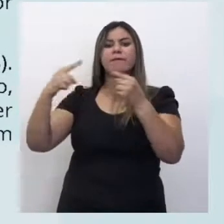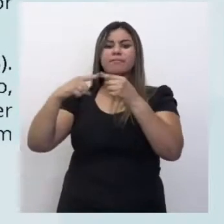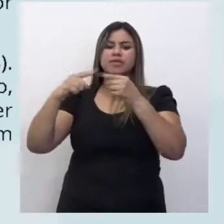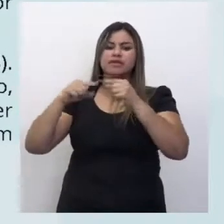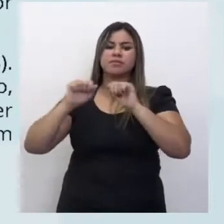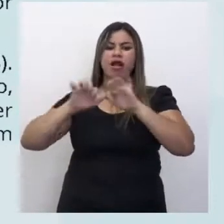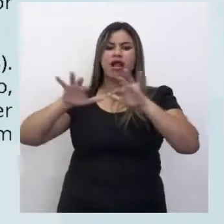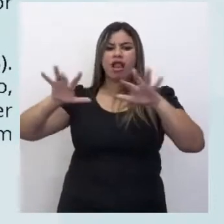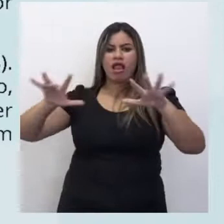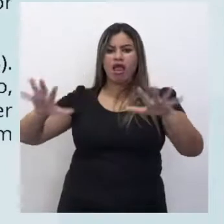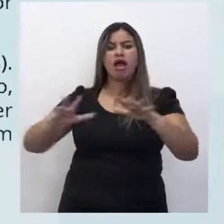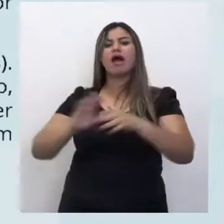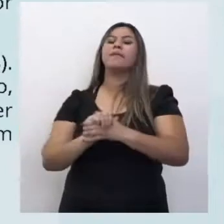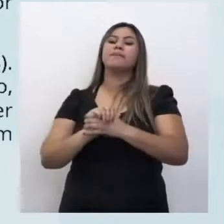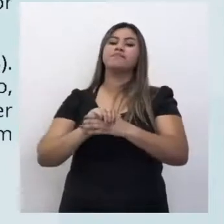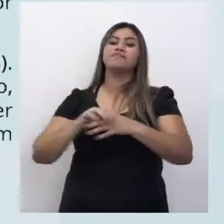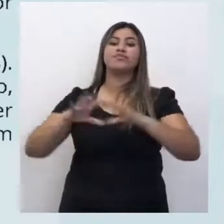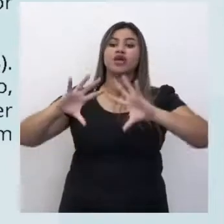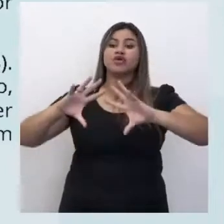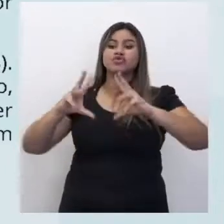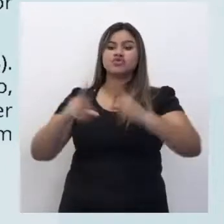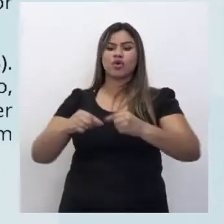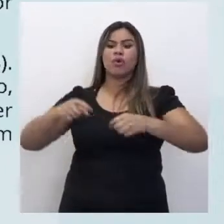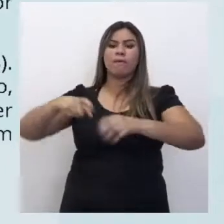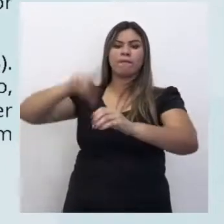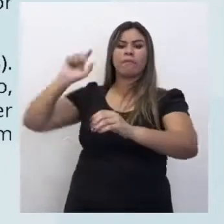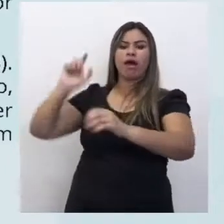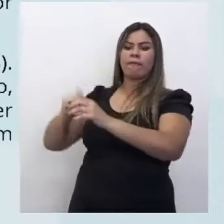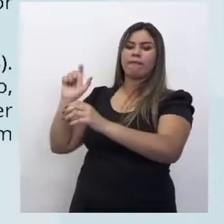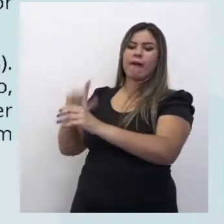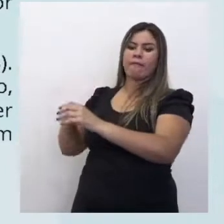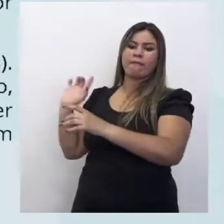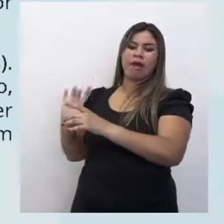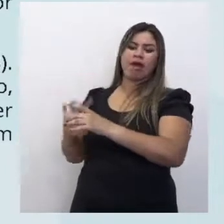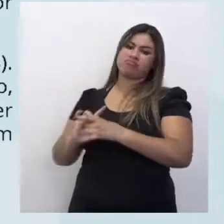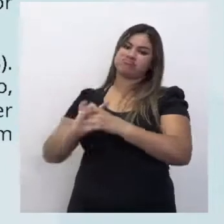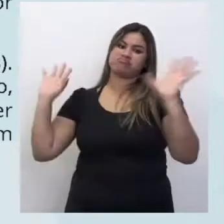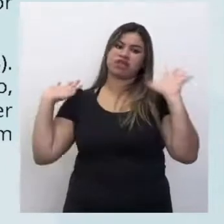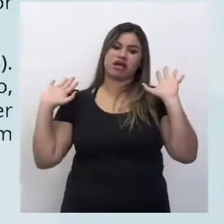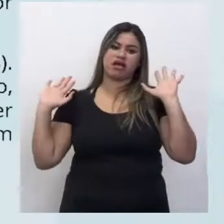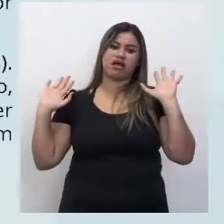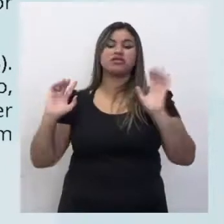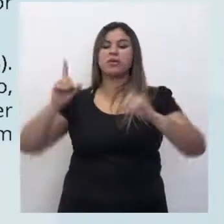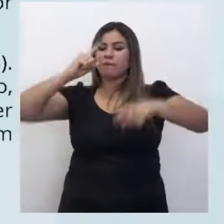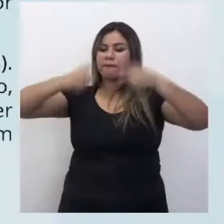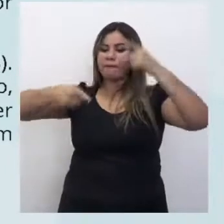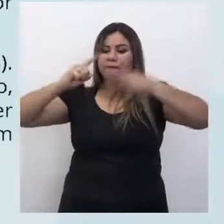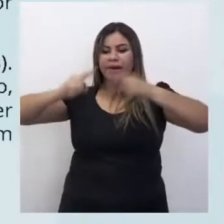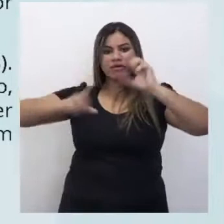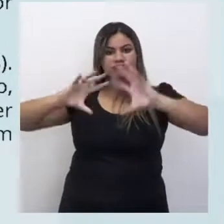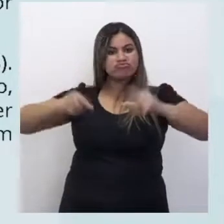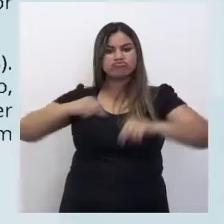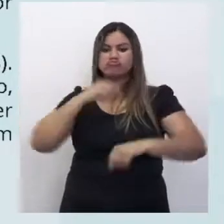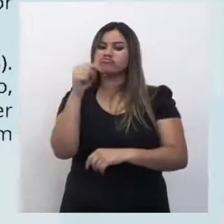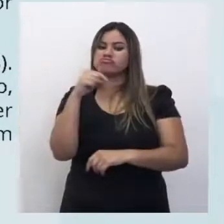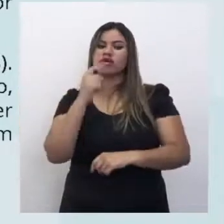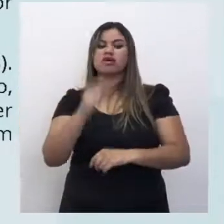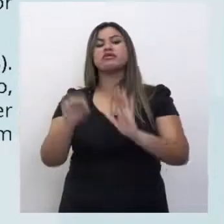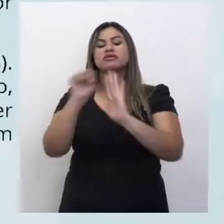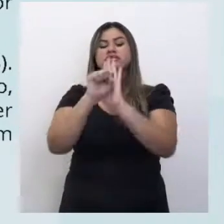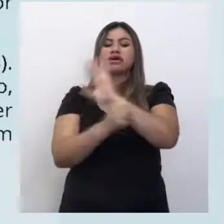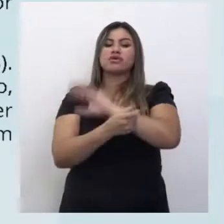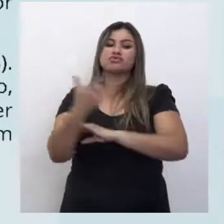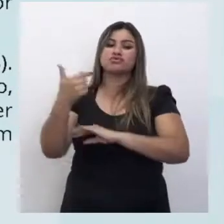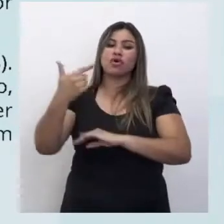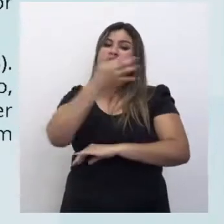Praticamente todos esses condados eram independentes, ou seja, o poder aí é fragmentado, tá? A partir do século XII, a